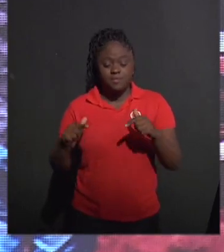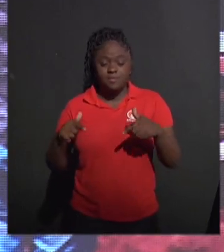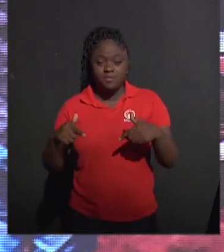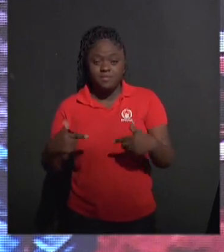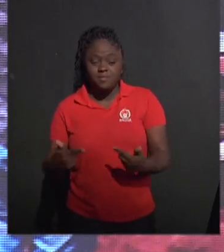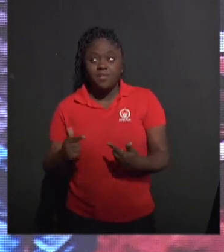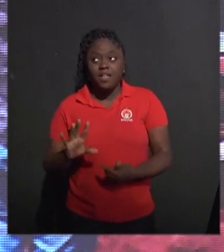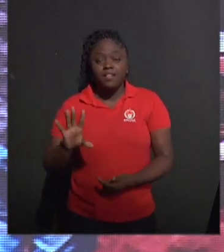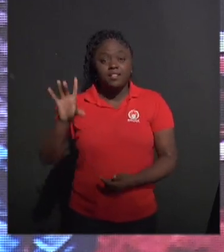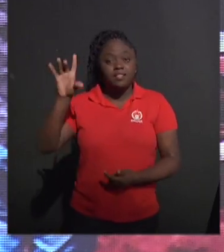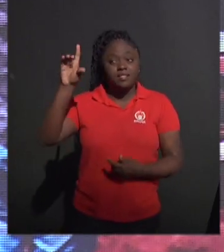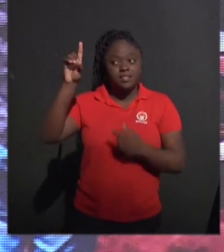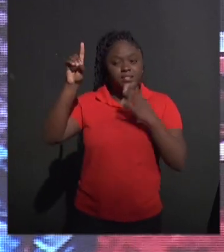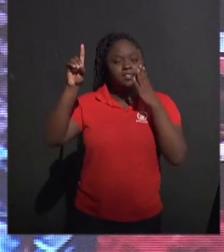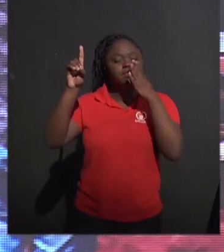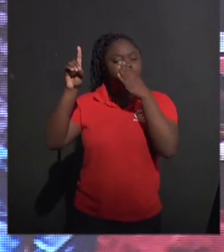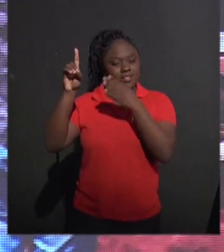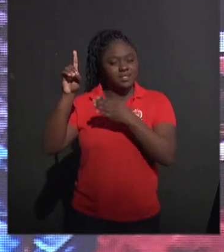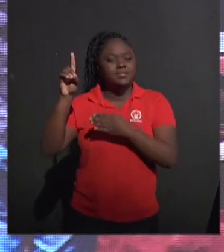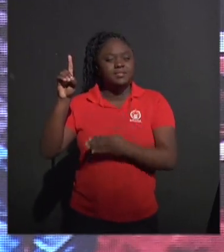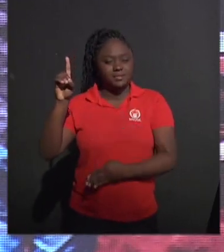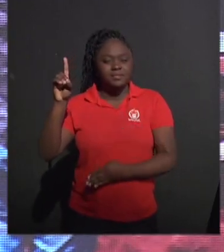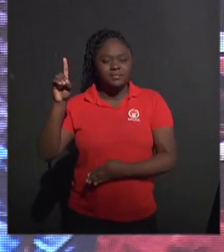Deus é fiel.